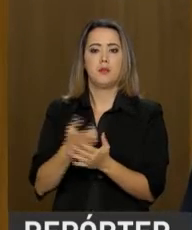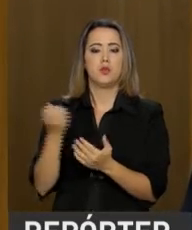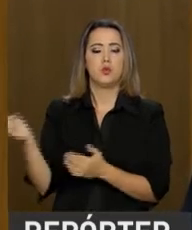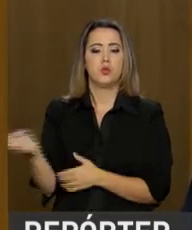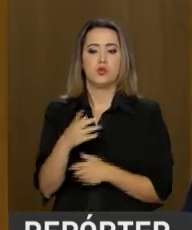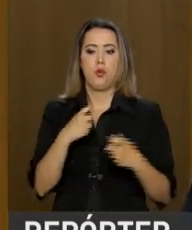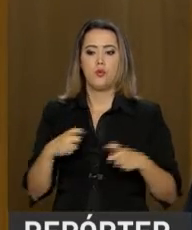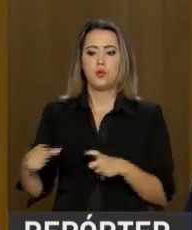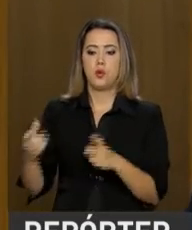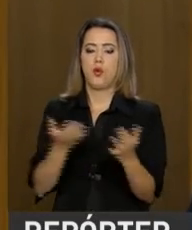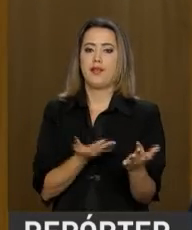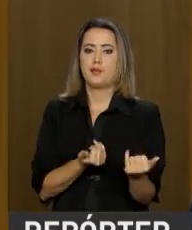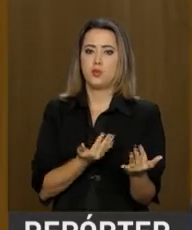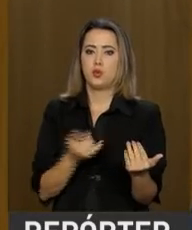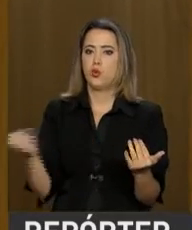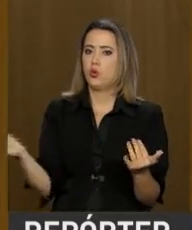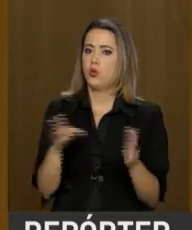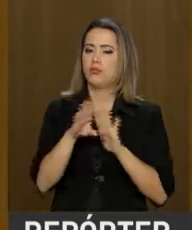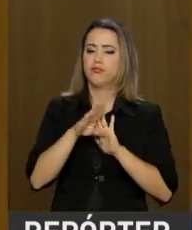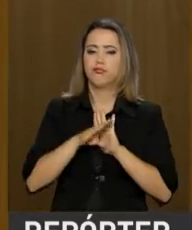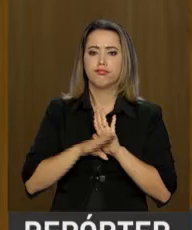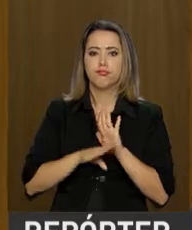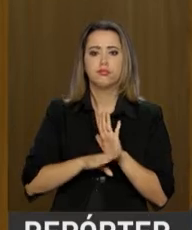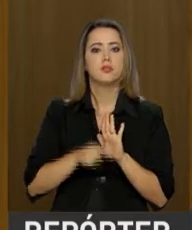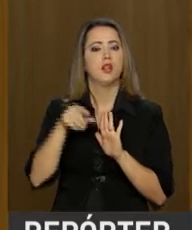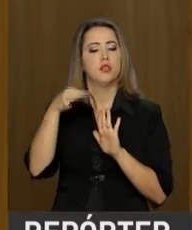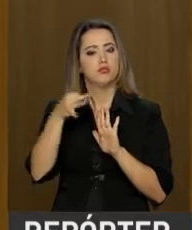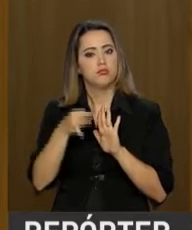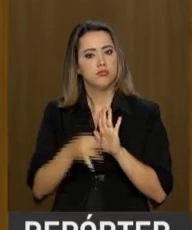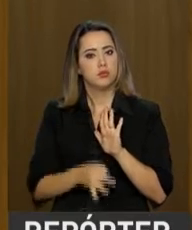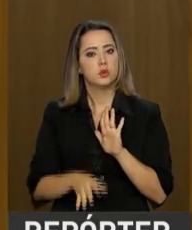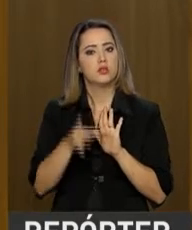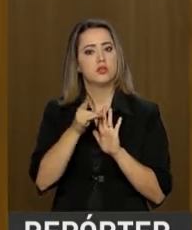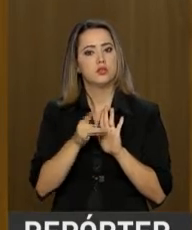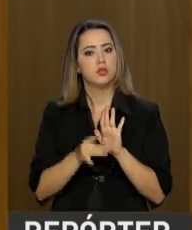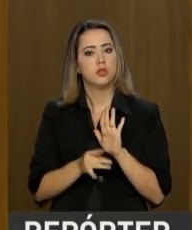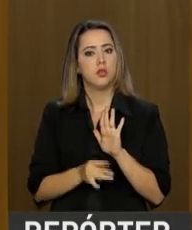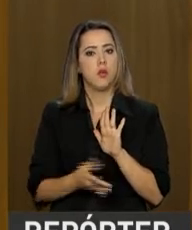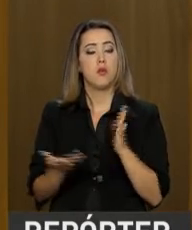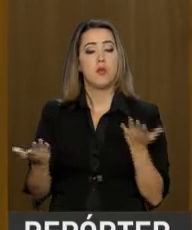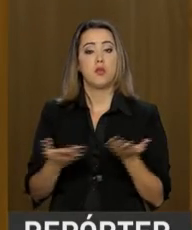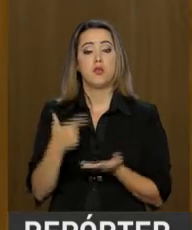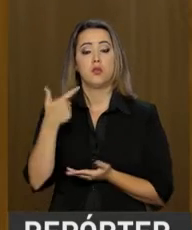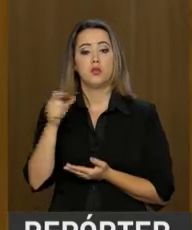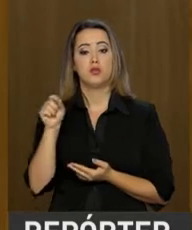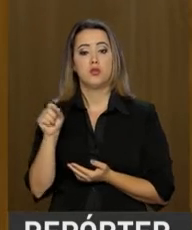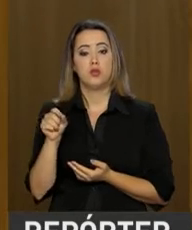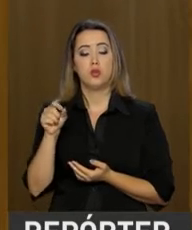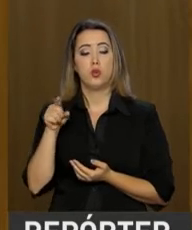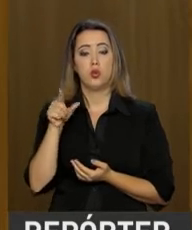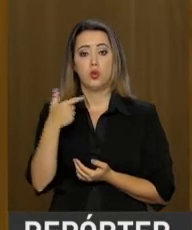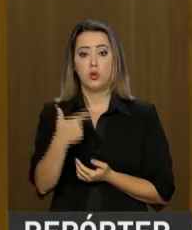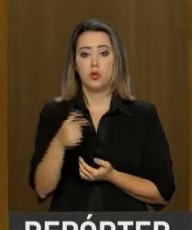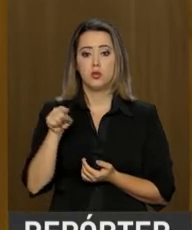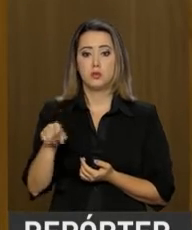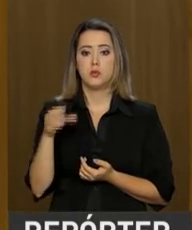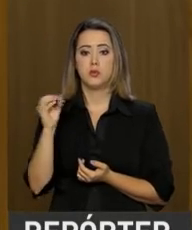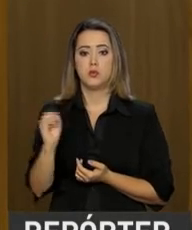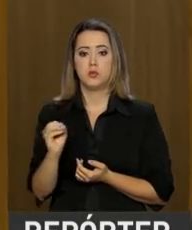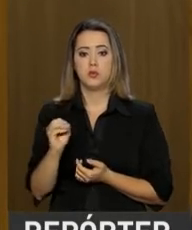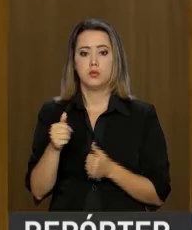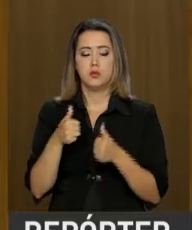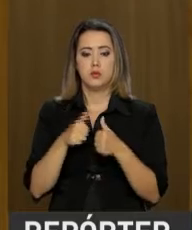juventude com novo formato novo modelo estação juventude 2.0 que estará disponível o